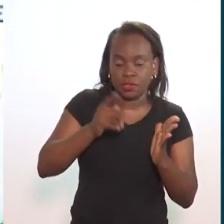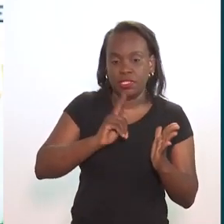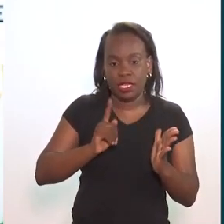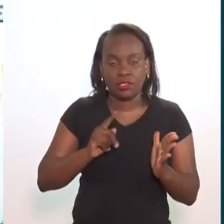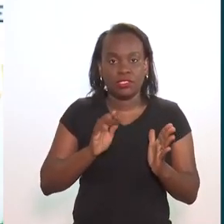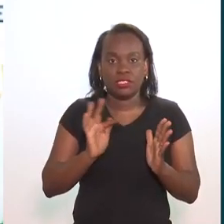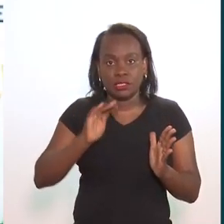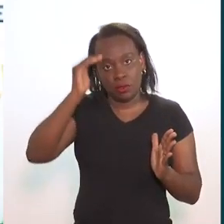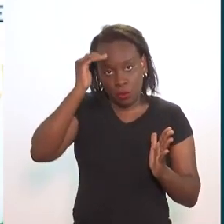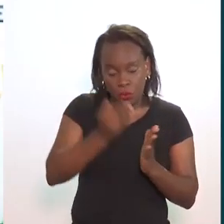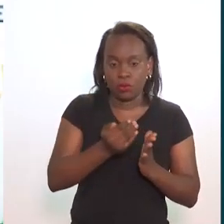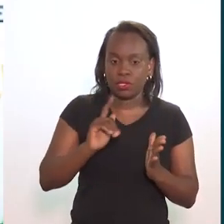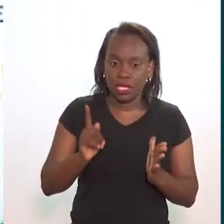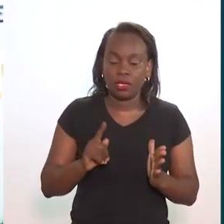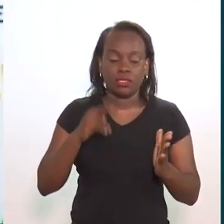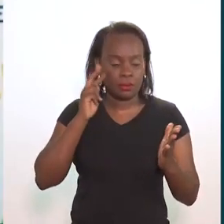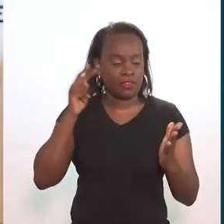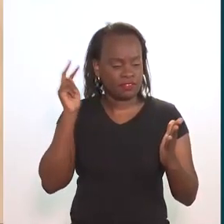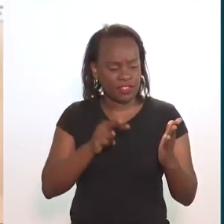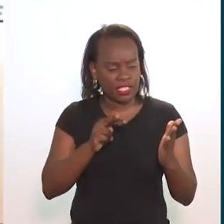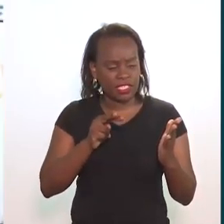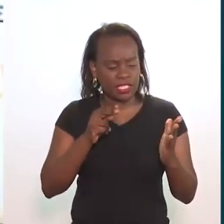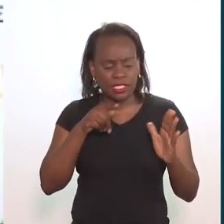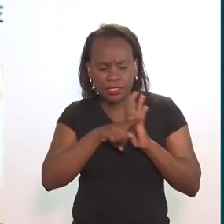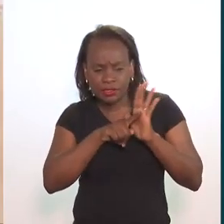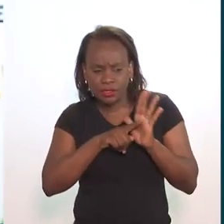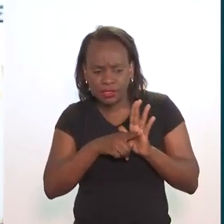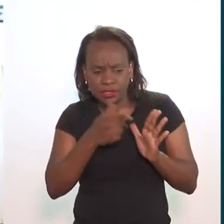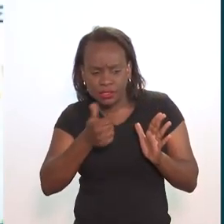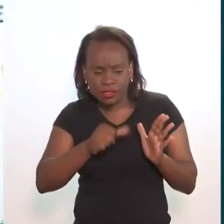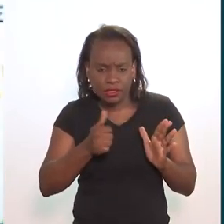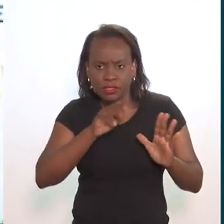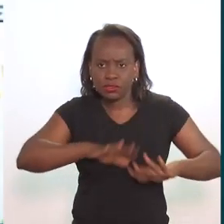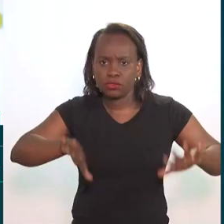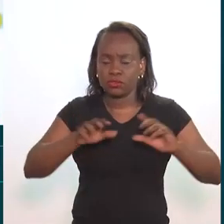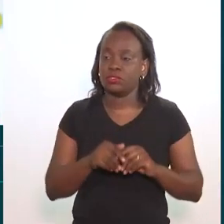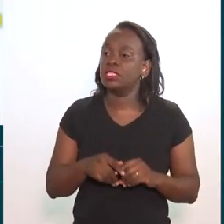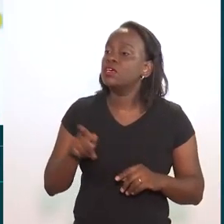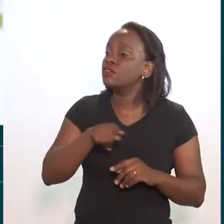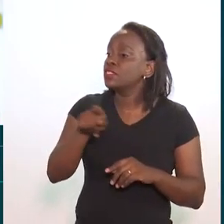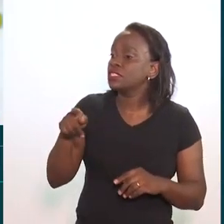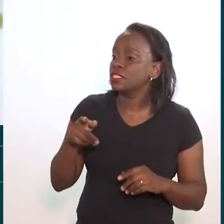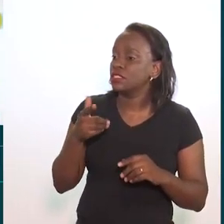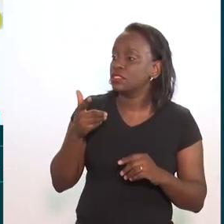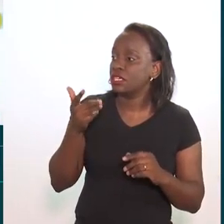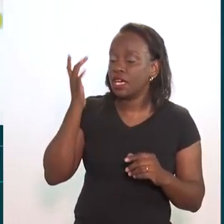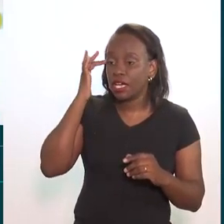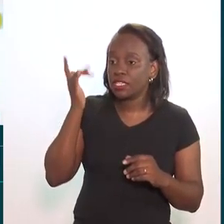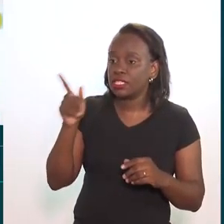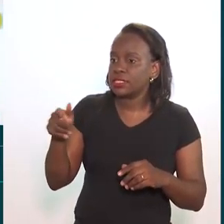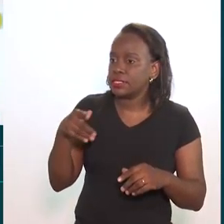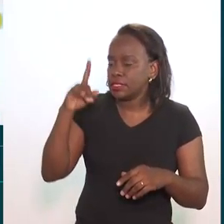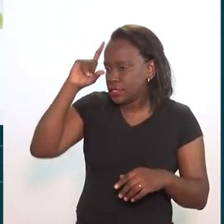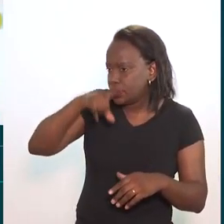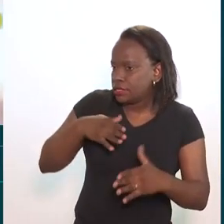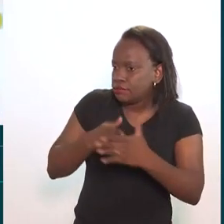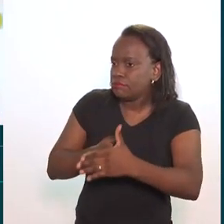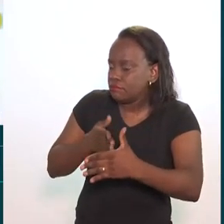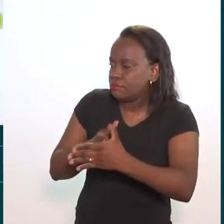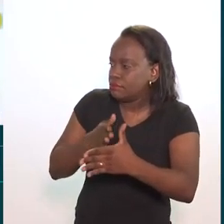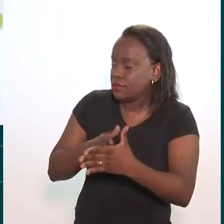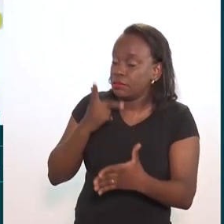escrito, simplesmente siga o que está escrito, sim olhar de maneira mais crítica para o mundo. A que vocês atribuem essa